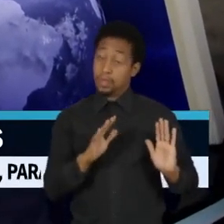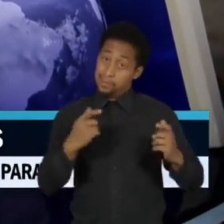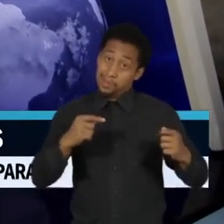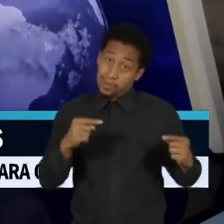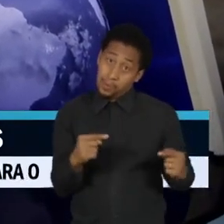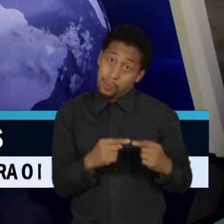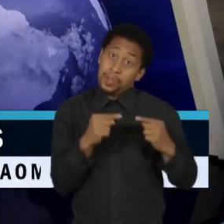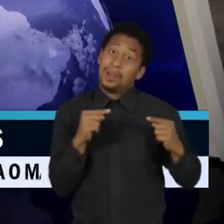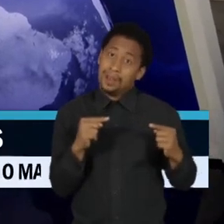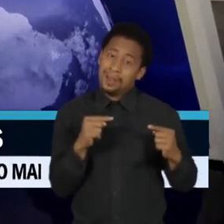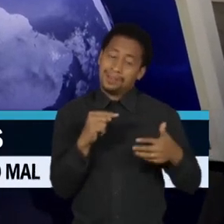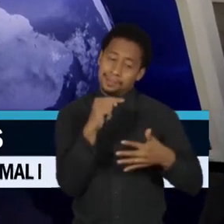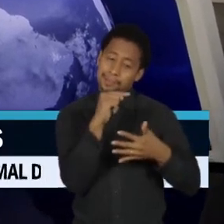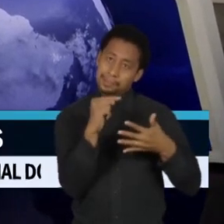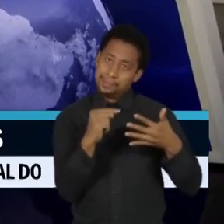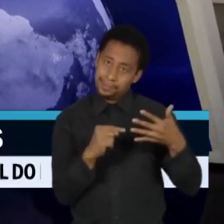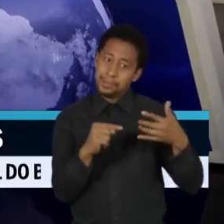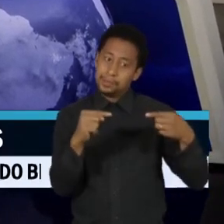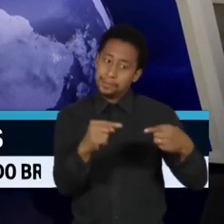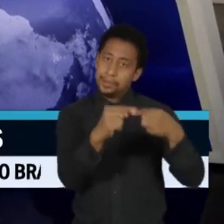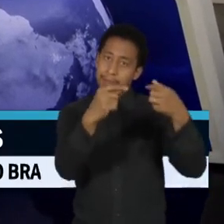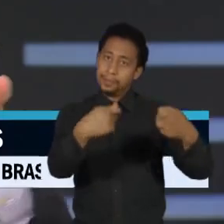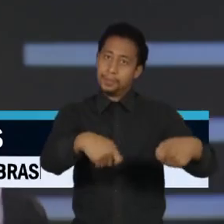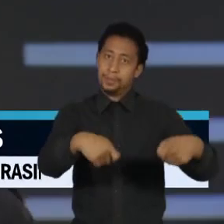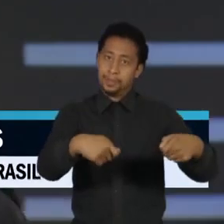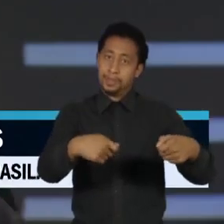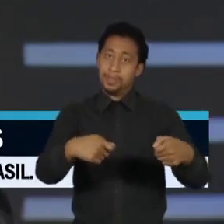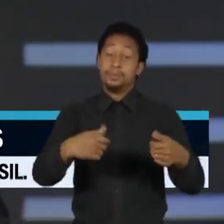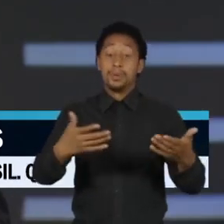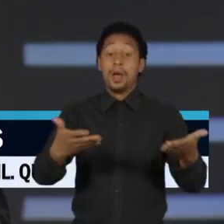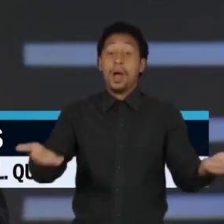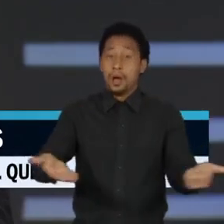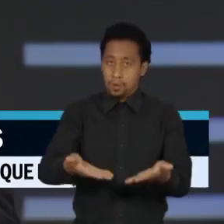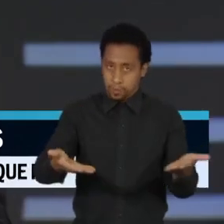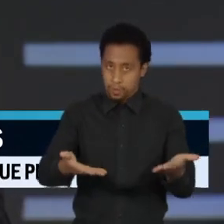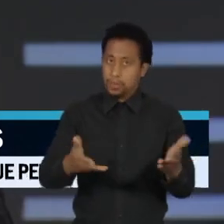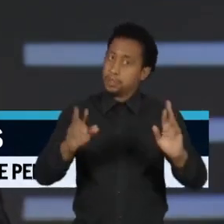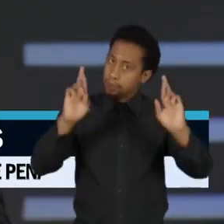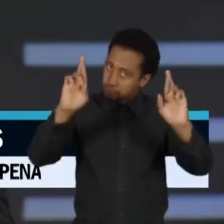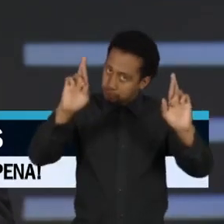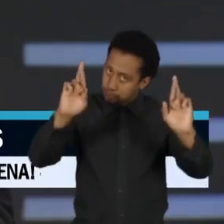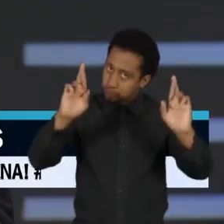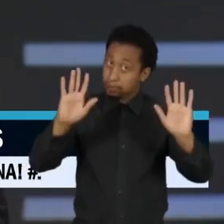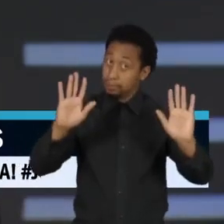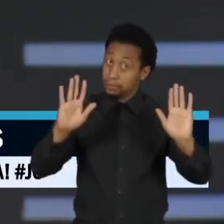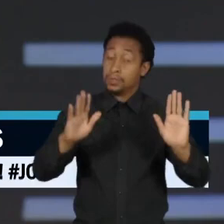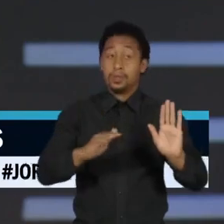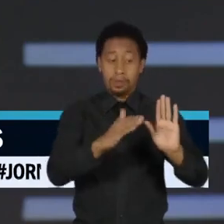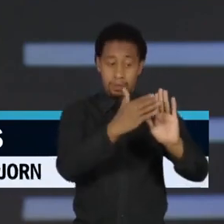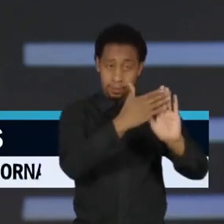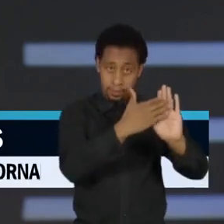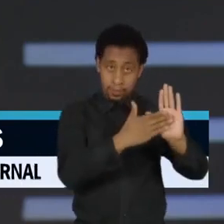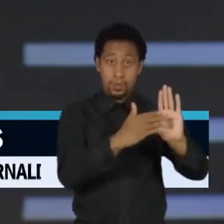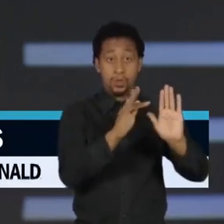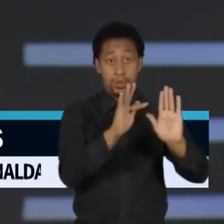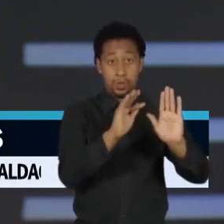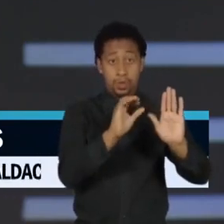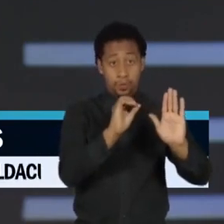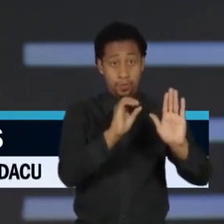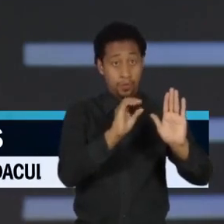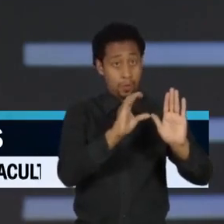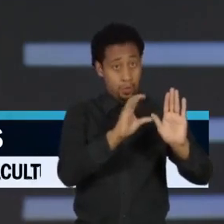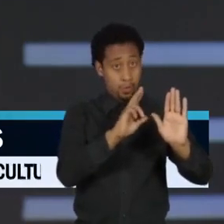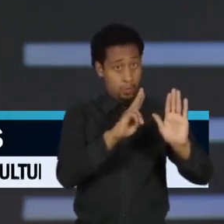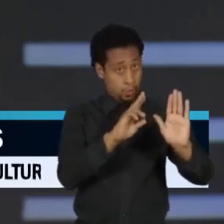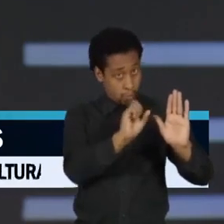coisas. Numa situação como a atual, onde nós estamos projetando um país que vai crescer, segundo o Boletim Focus, 0,7% ou 0,8%,